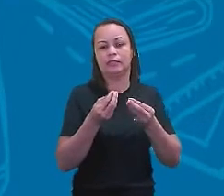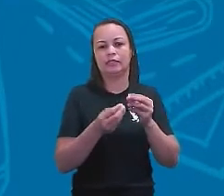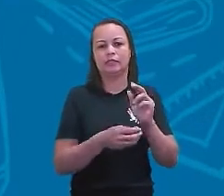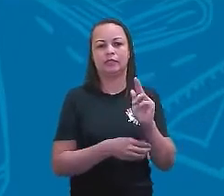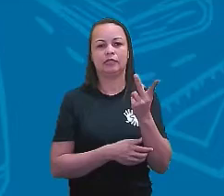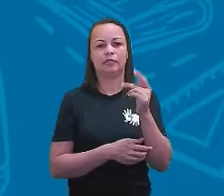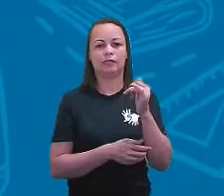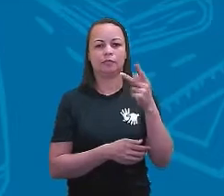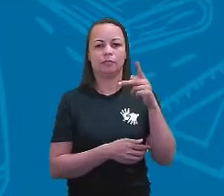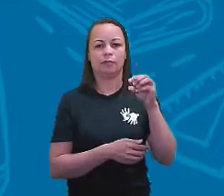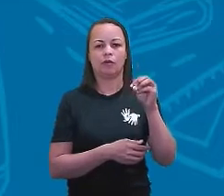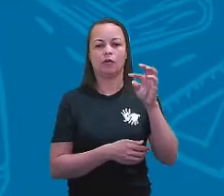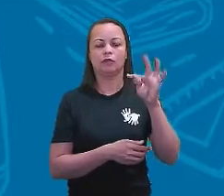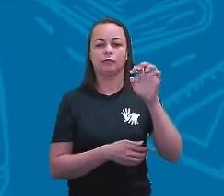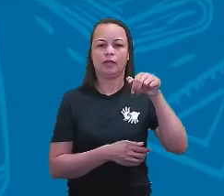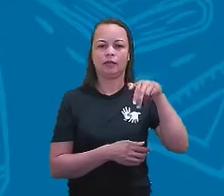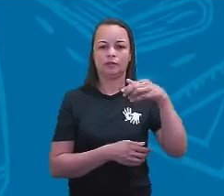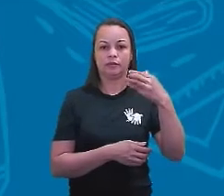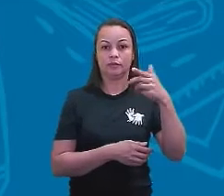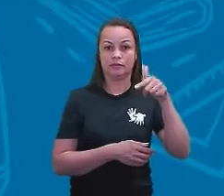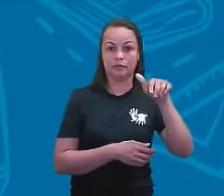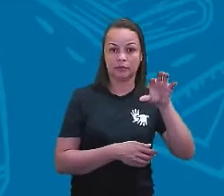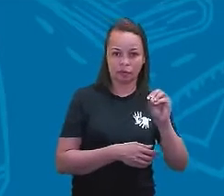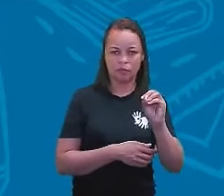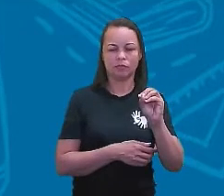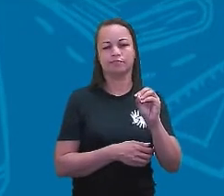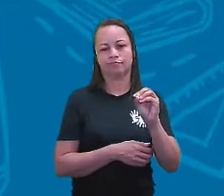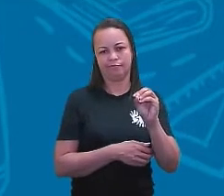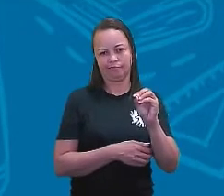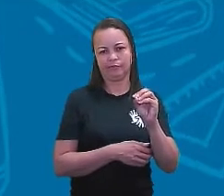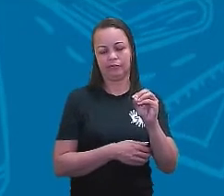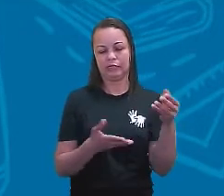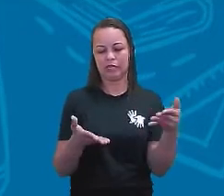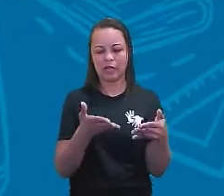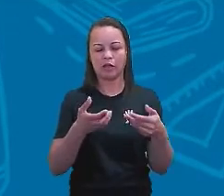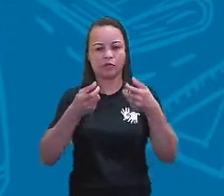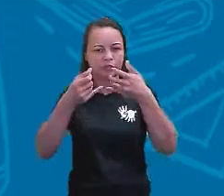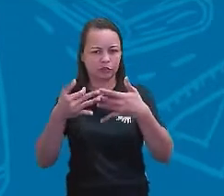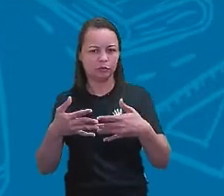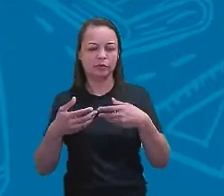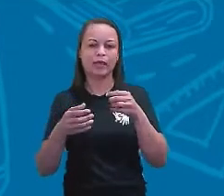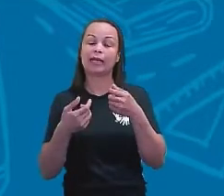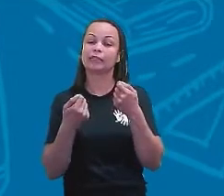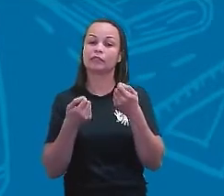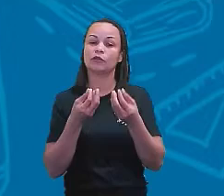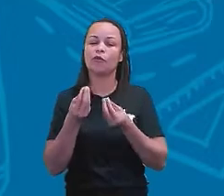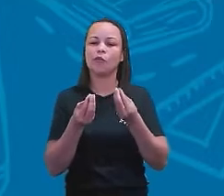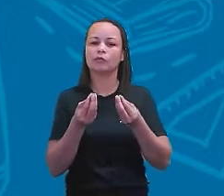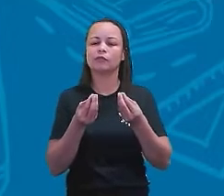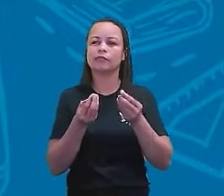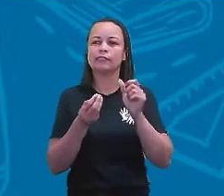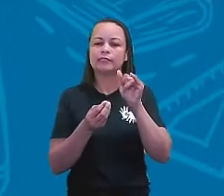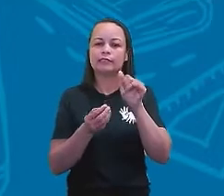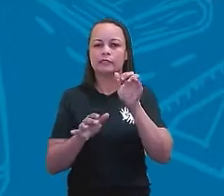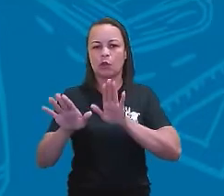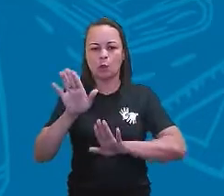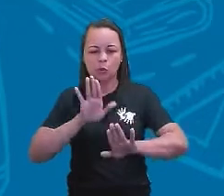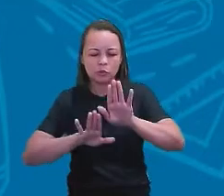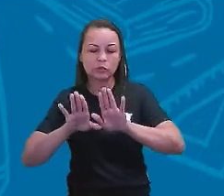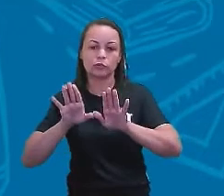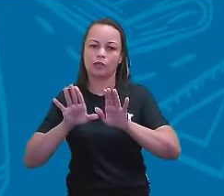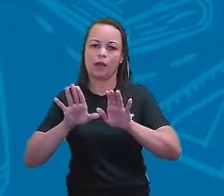hipotensão, nada mais do que falar agora de hipertensão, que é algo que, se a gente não se cuidar, que é uma doença silenciosa, mas que